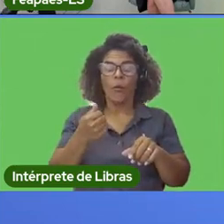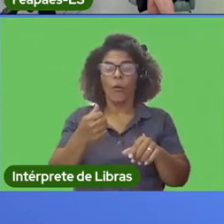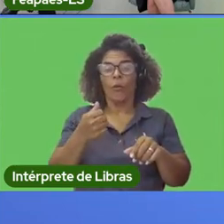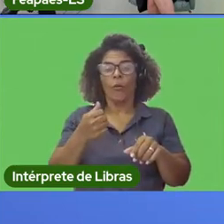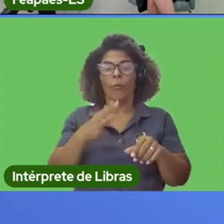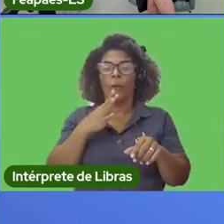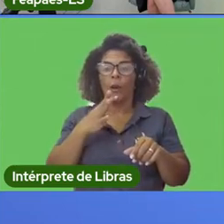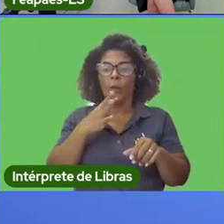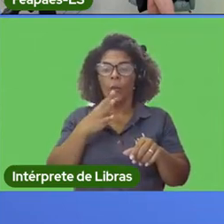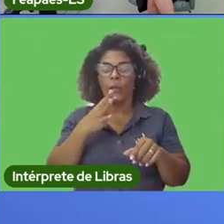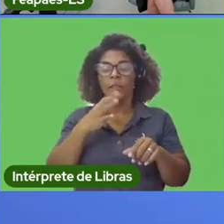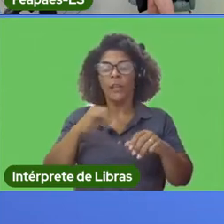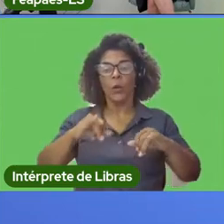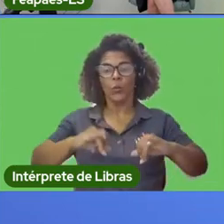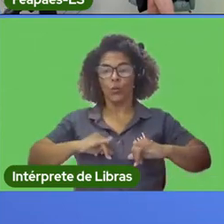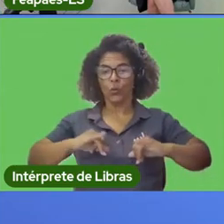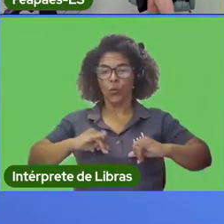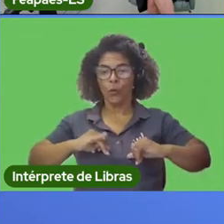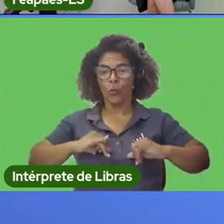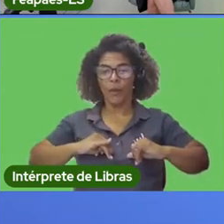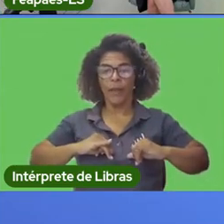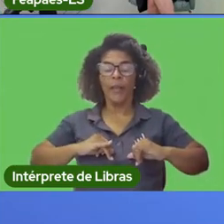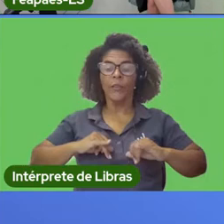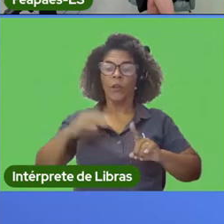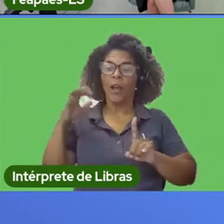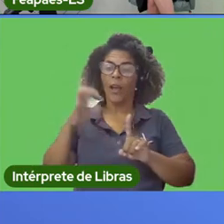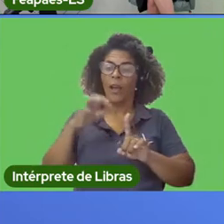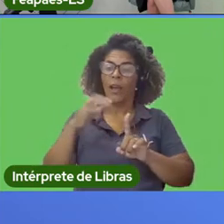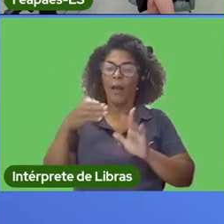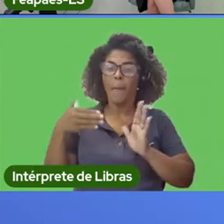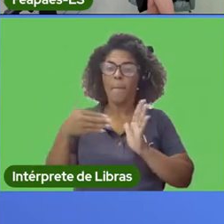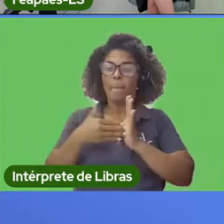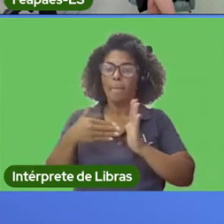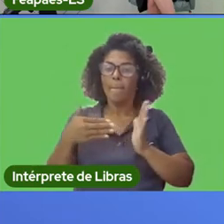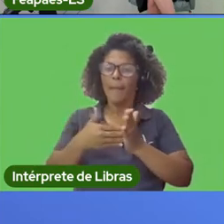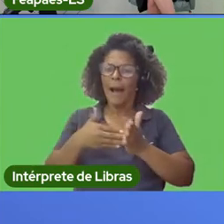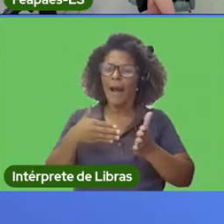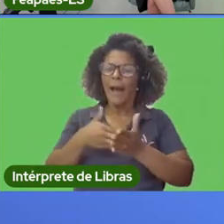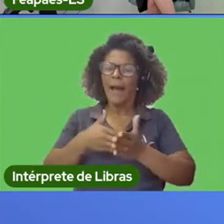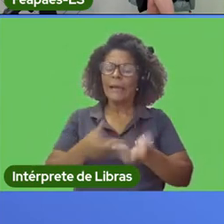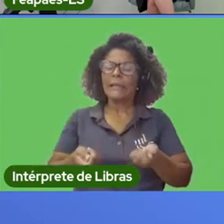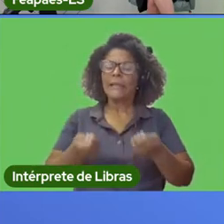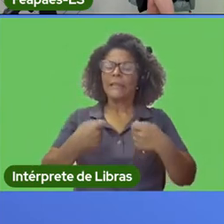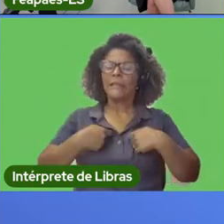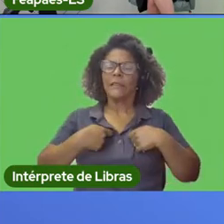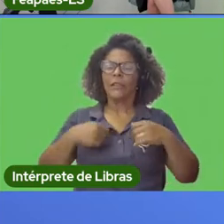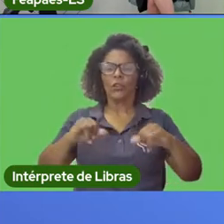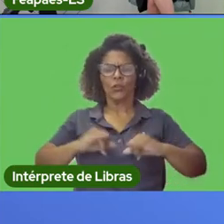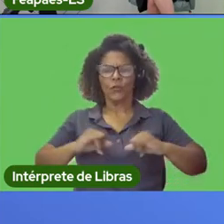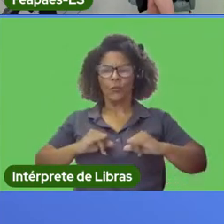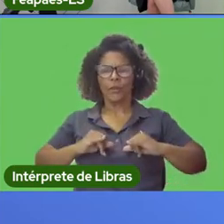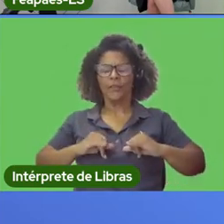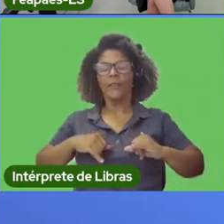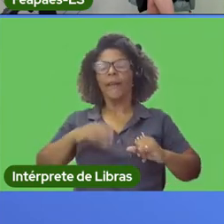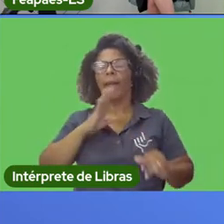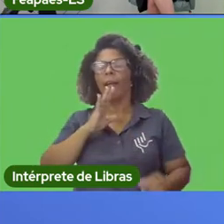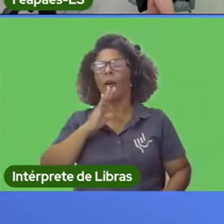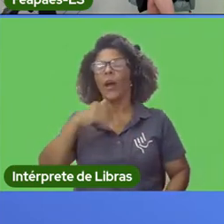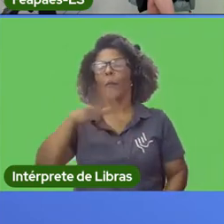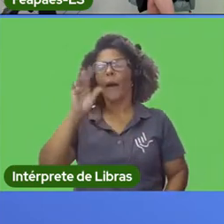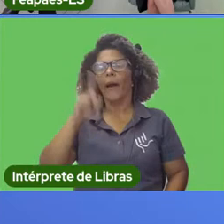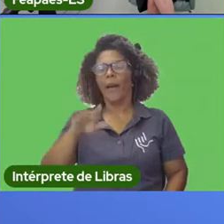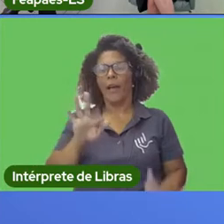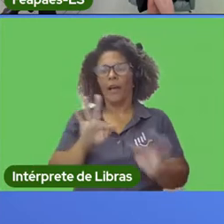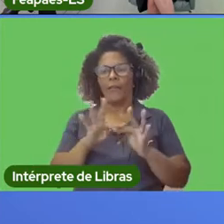o sofrimento como efeito das barreiras que as pessoas com deficiência sofrem do que as próprias famílias das pessoas com deficiência.